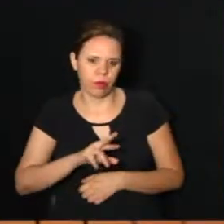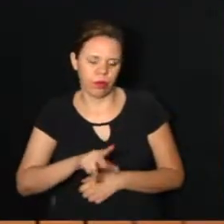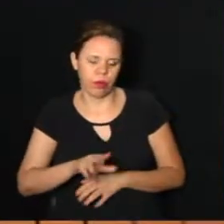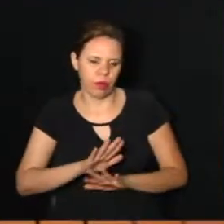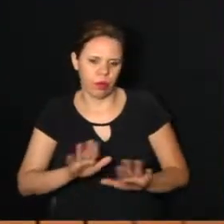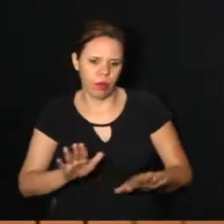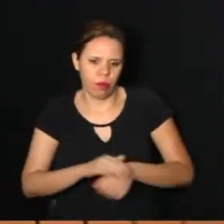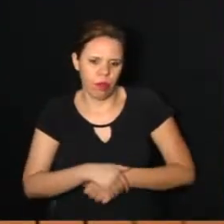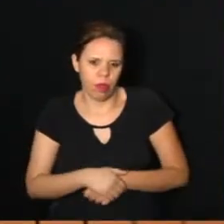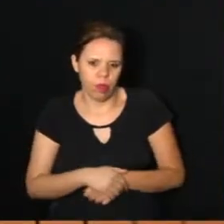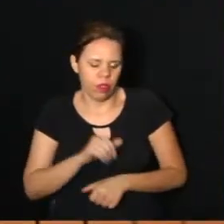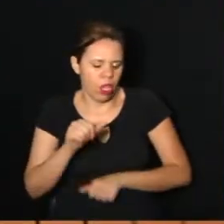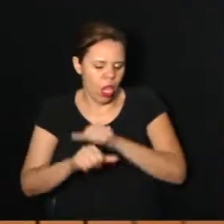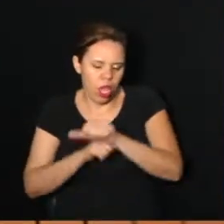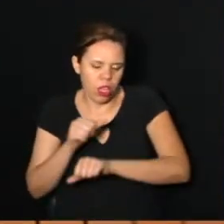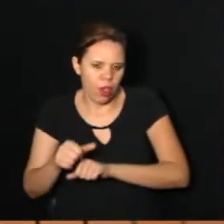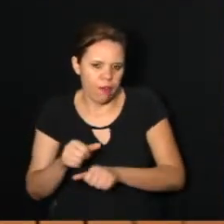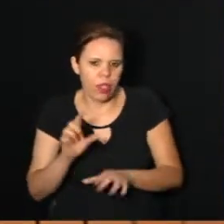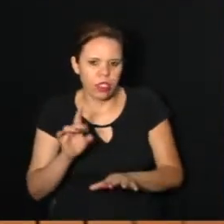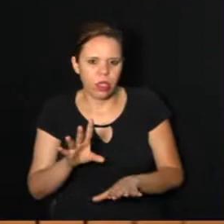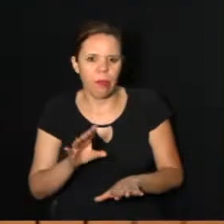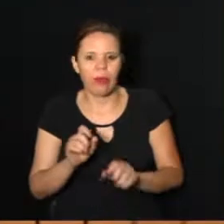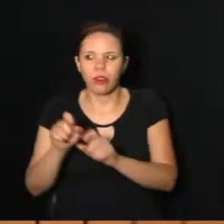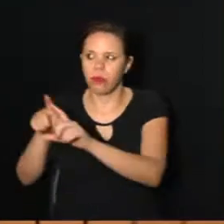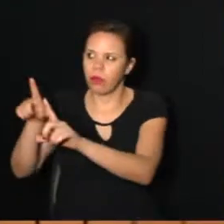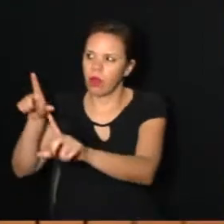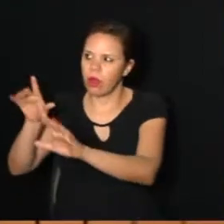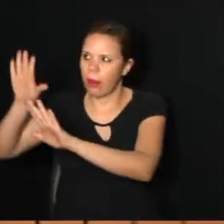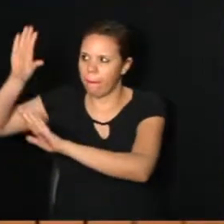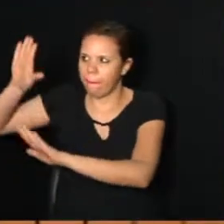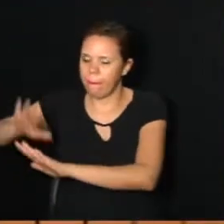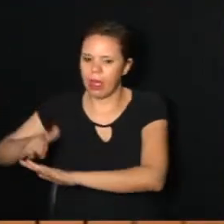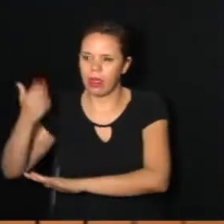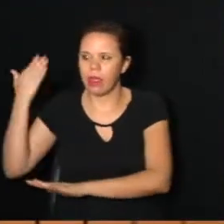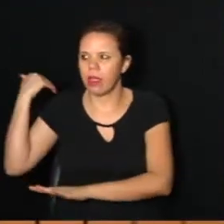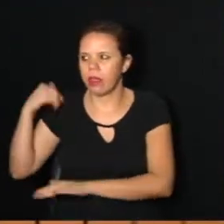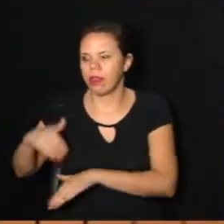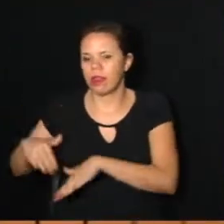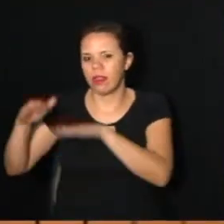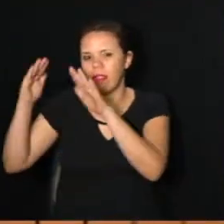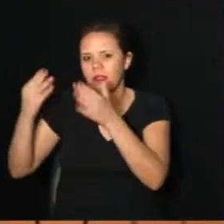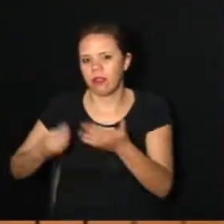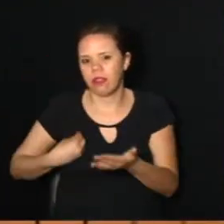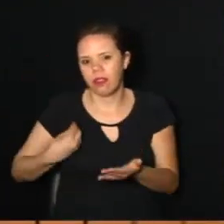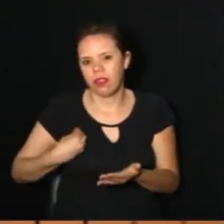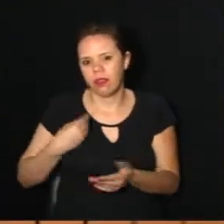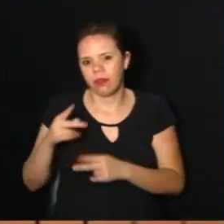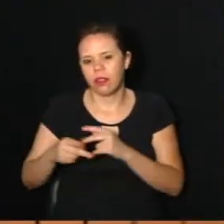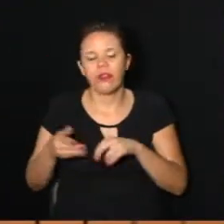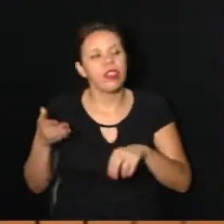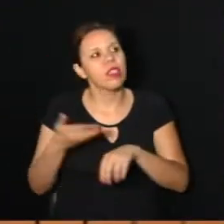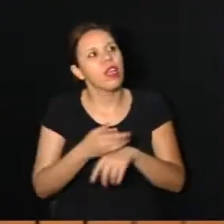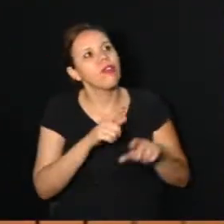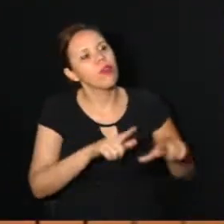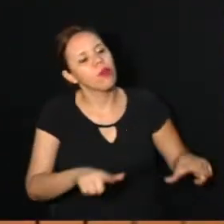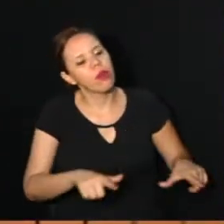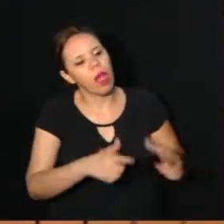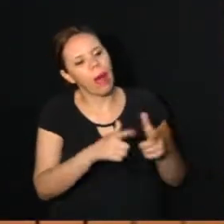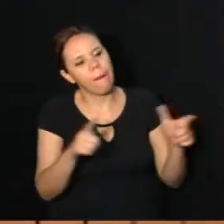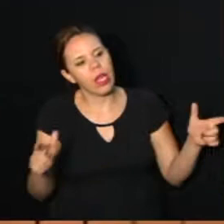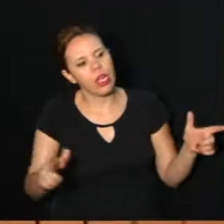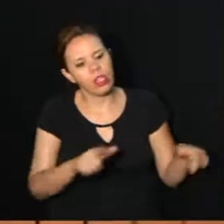necessitar renová-lo. Você pode pôr ele na parede, assim era meu tempo de infância. Você entrava num ponto comercial, a maioria deles...